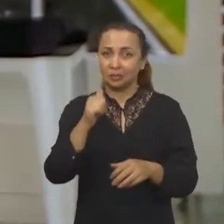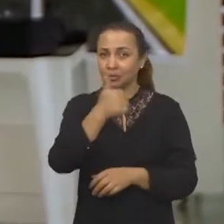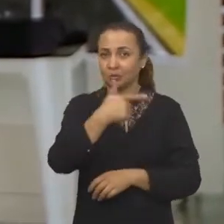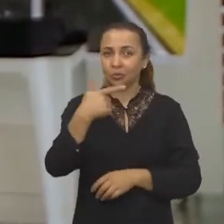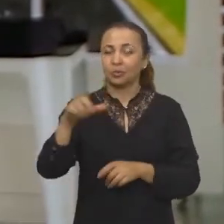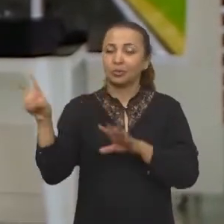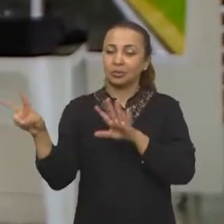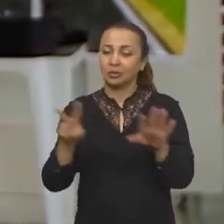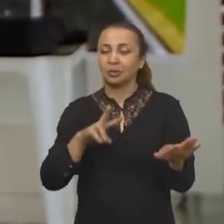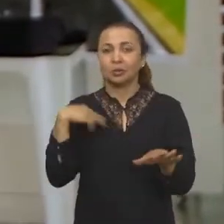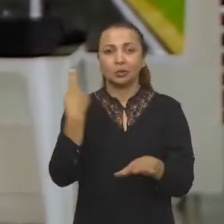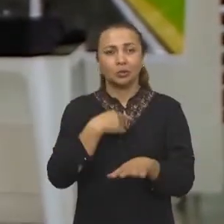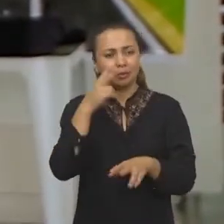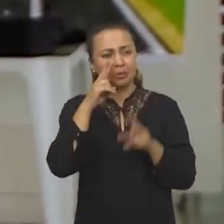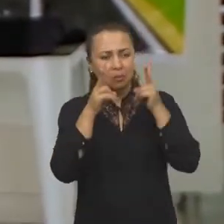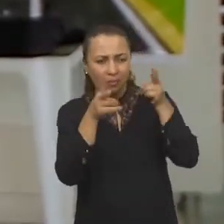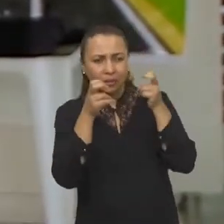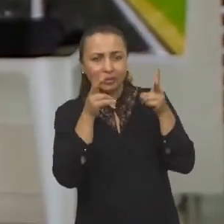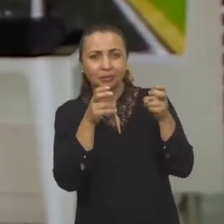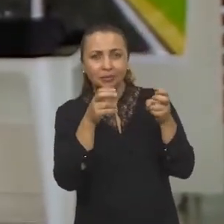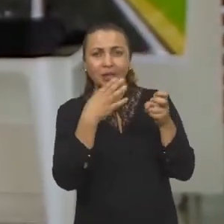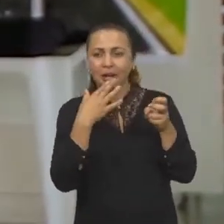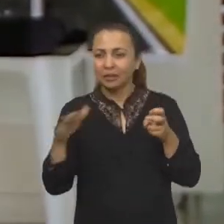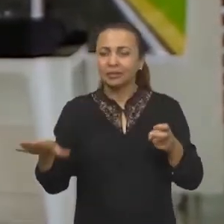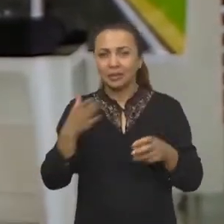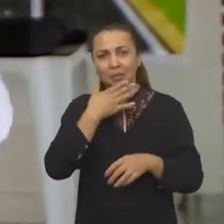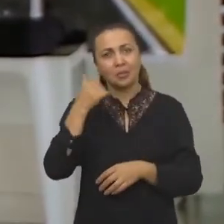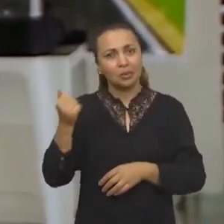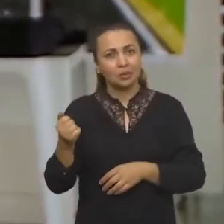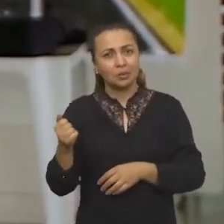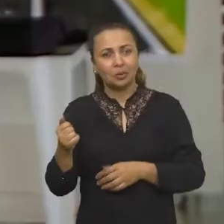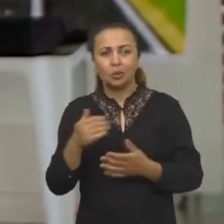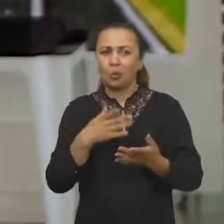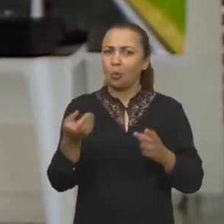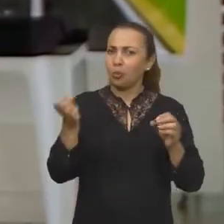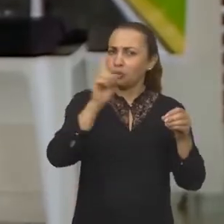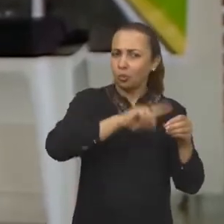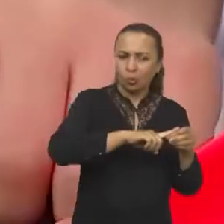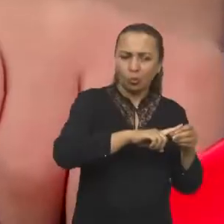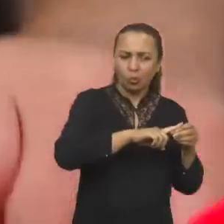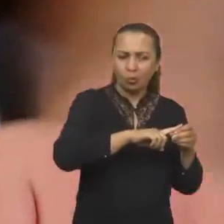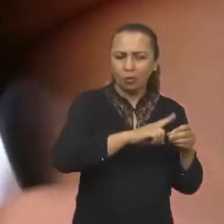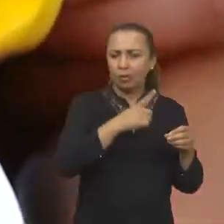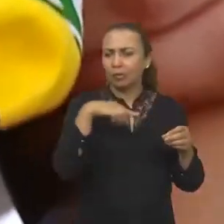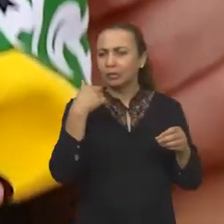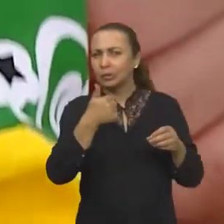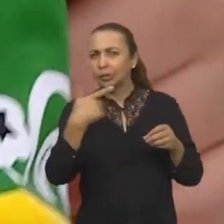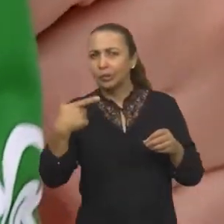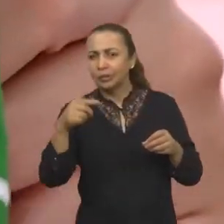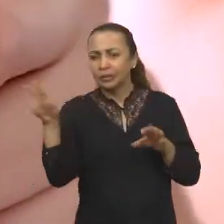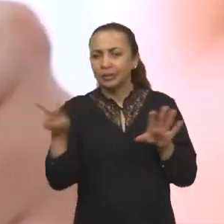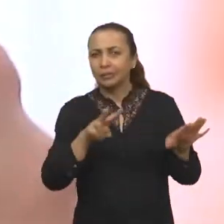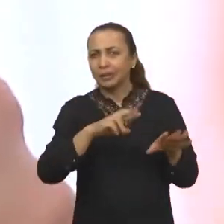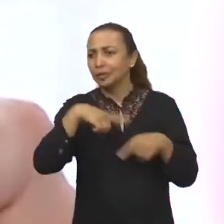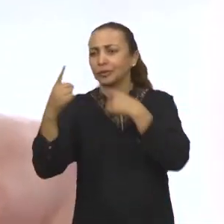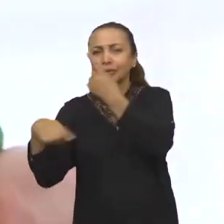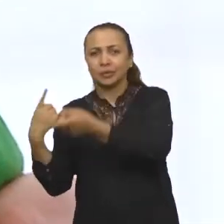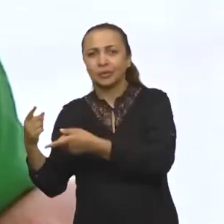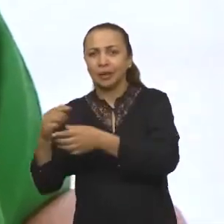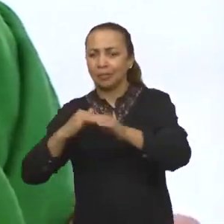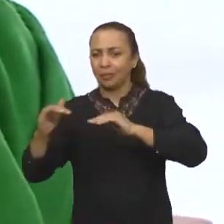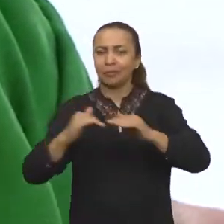quando terminar essas 12 semanas, se a gente viu que a criança melhorou, né, de onde ela chegou, ela já tem um nível de aprendizado